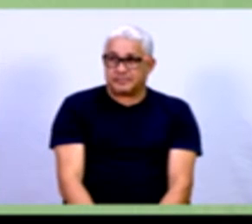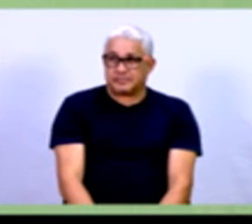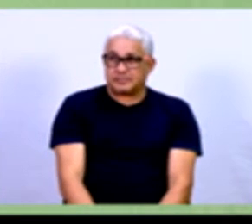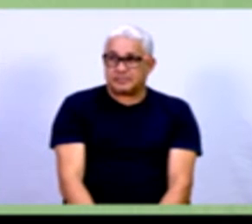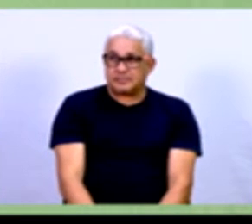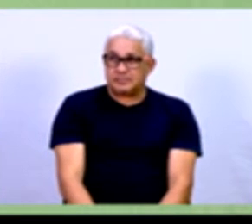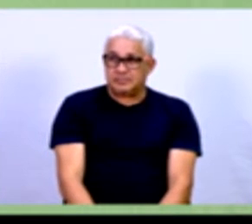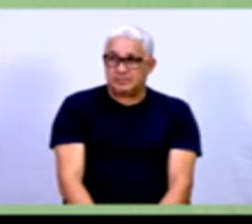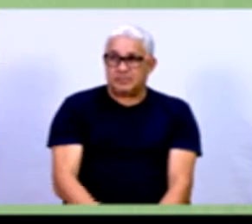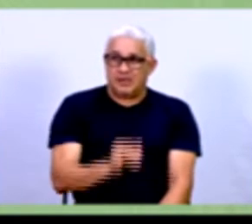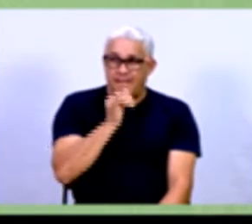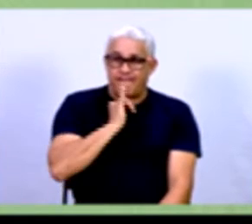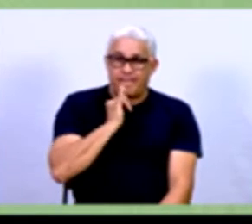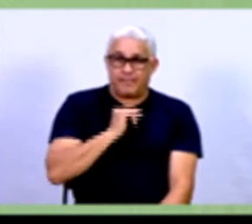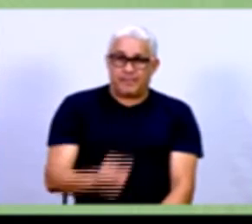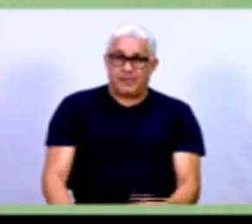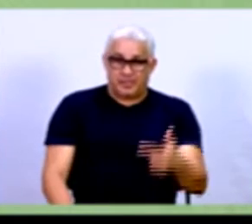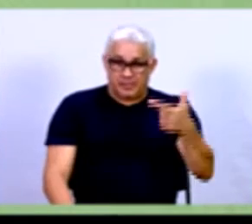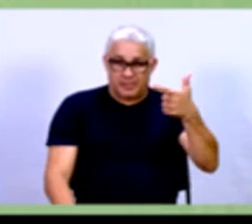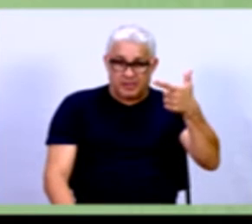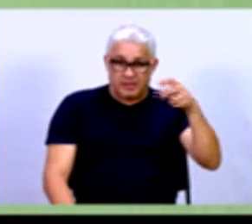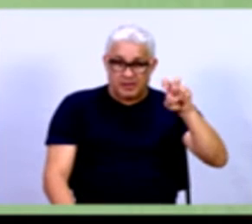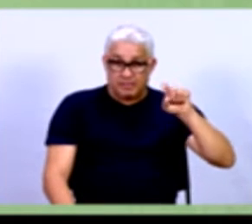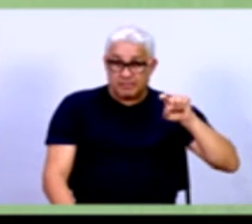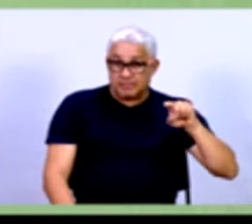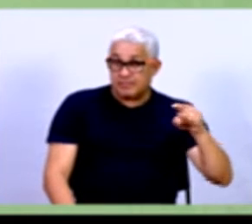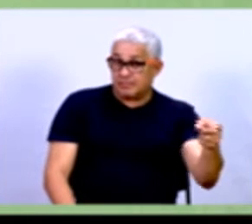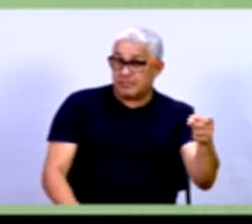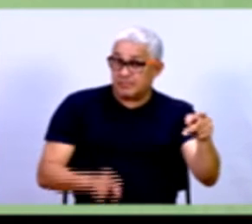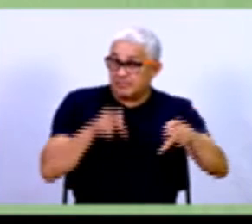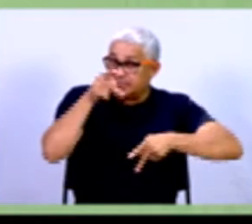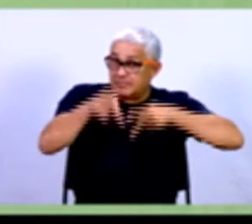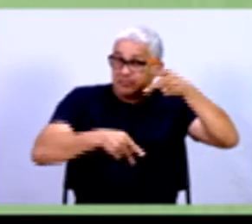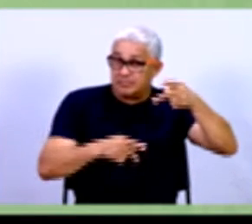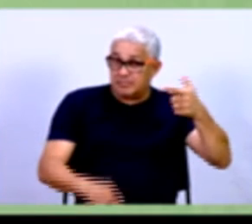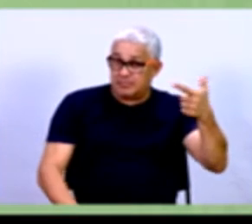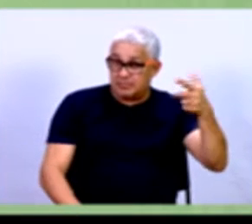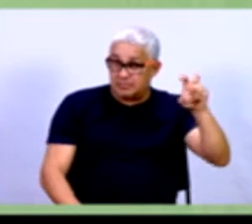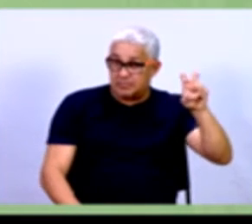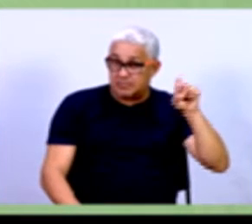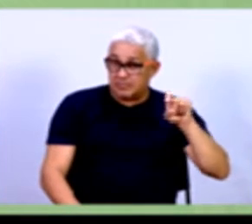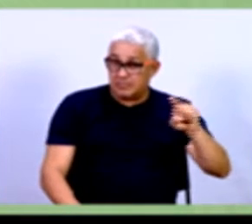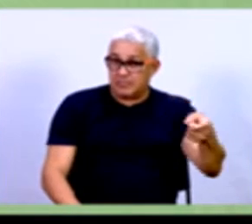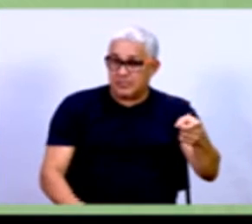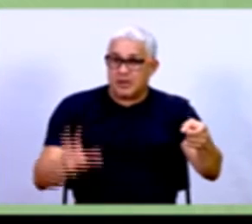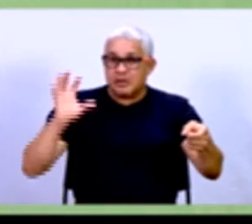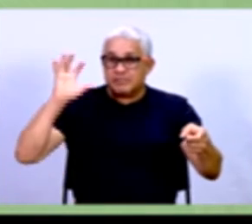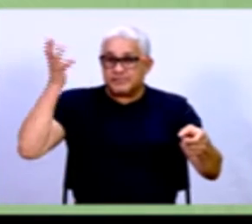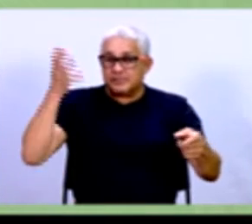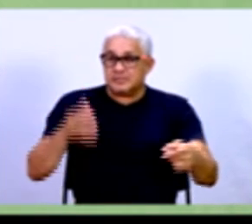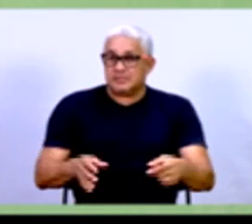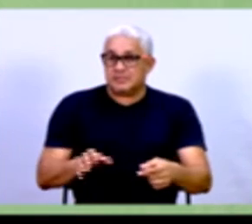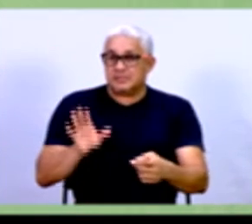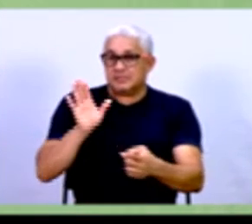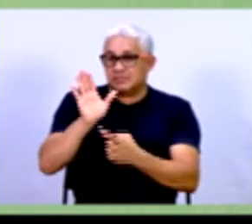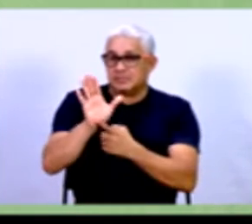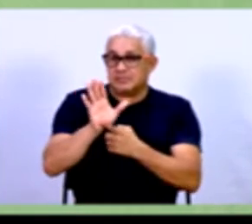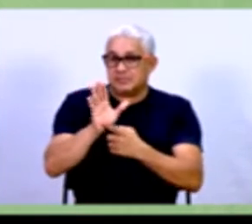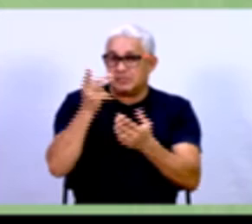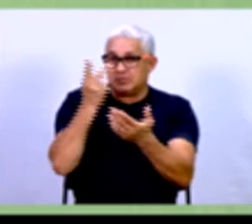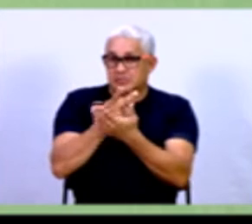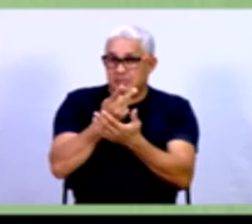vamos pegar essa faixa aqui de 25 mil. Vocês têm uma população de 25 mil e vocês decidiram um erro amostral aqui de